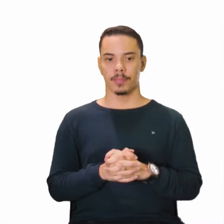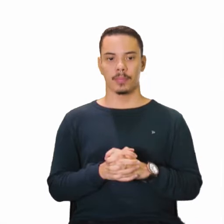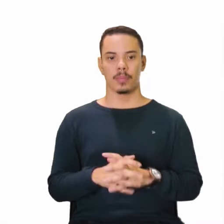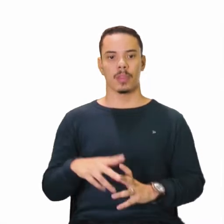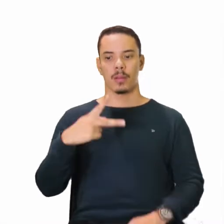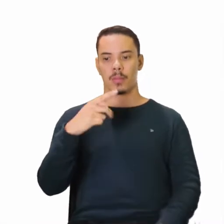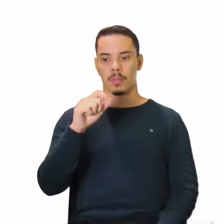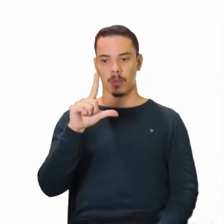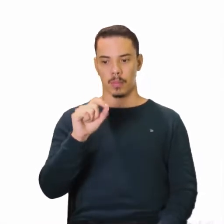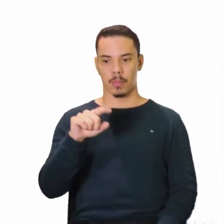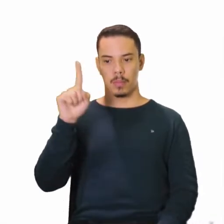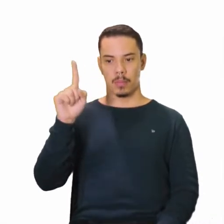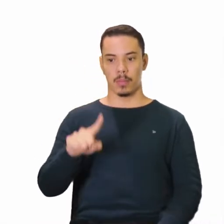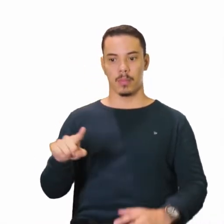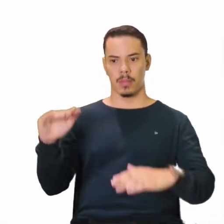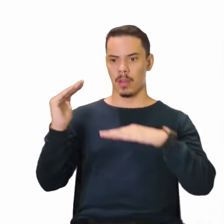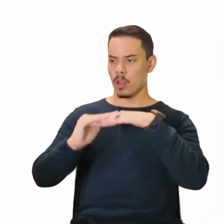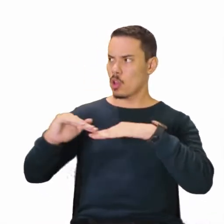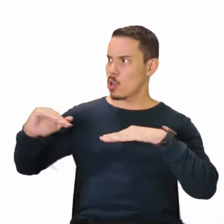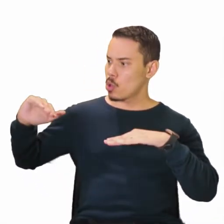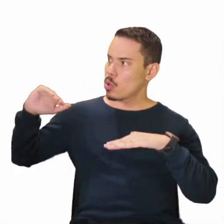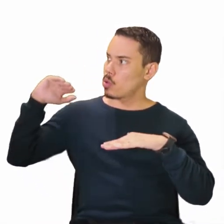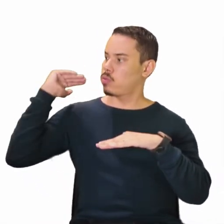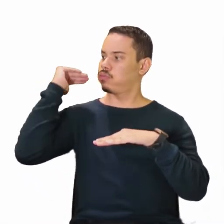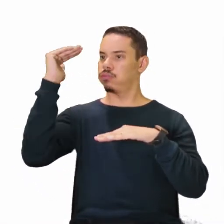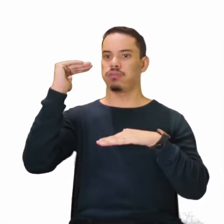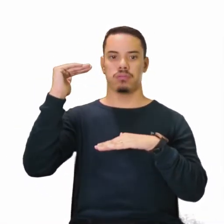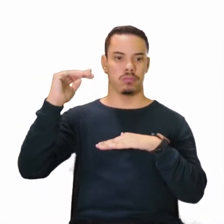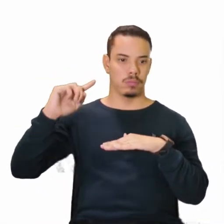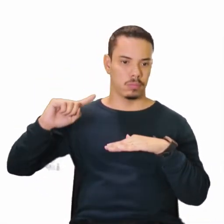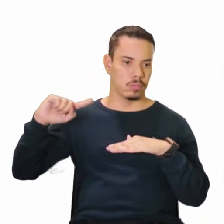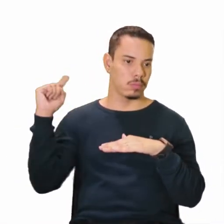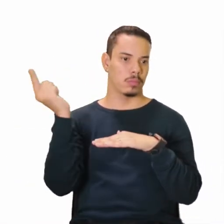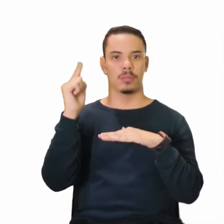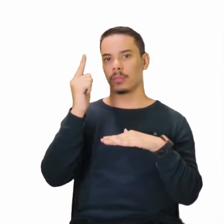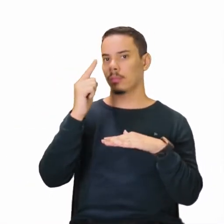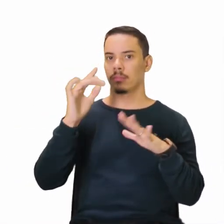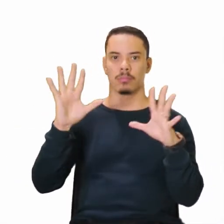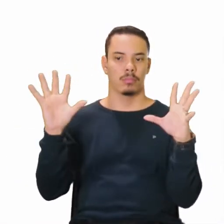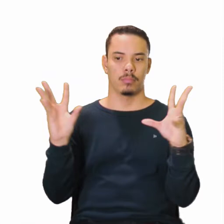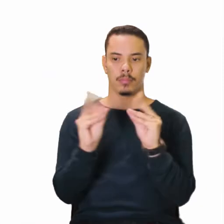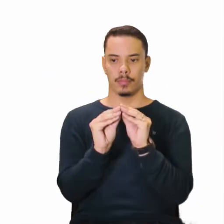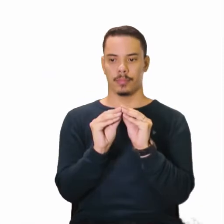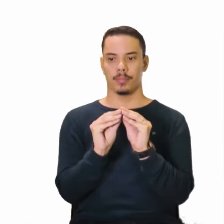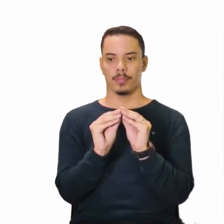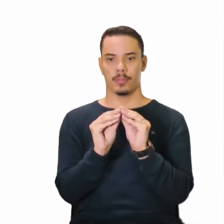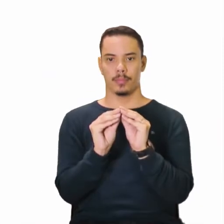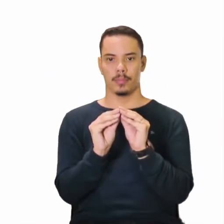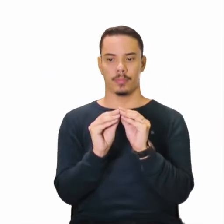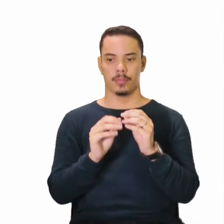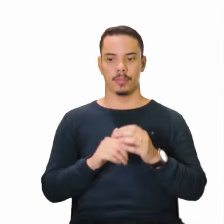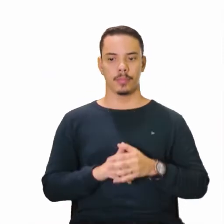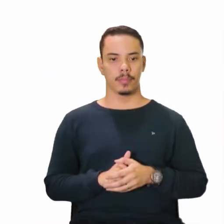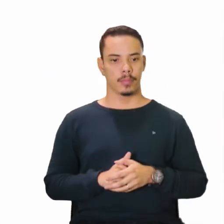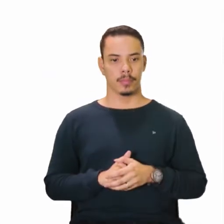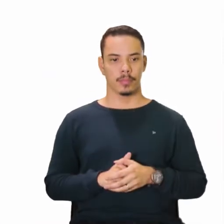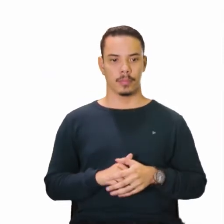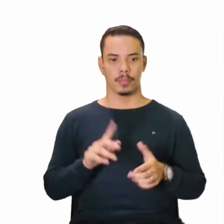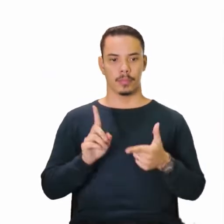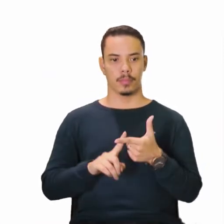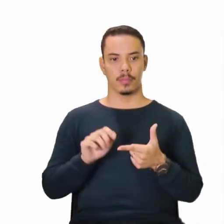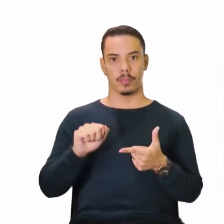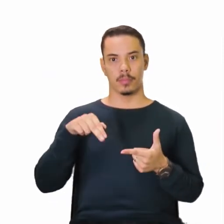é altíssimo, olha, é o super, absoluto, sintético. E no